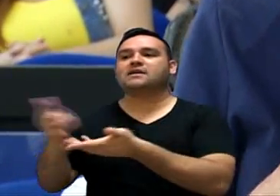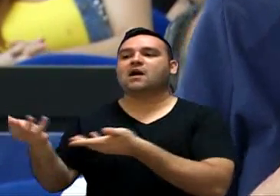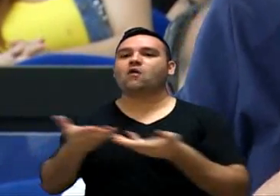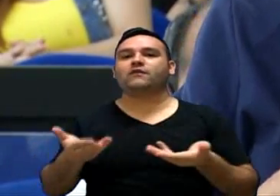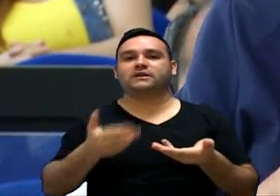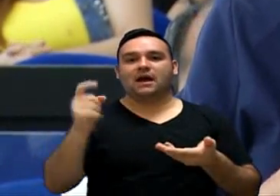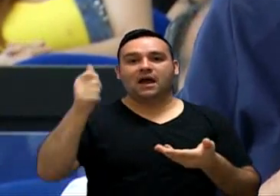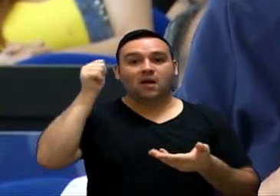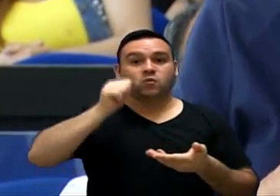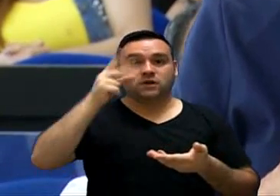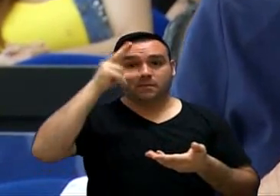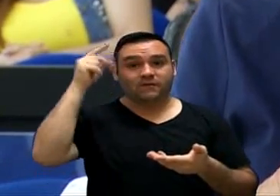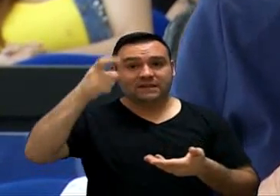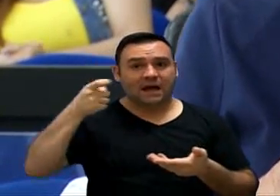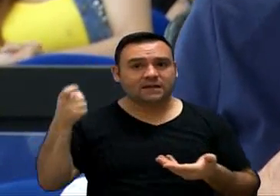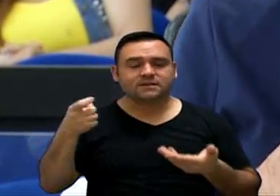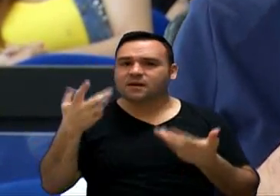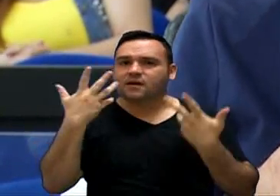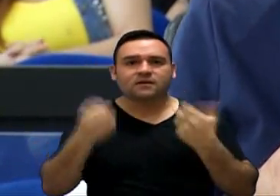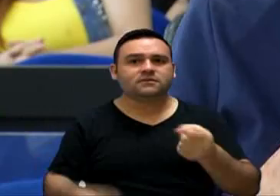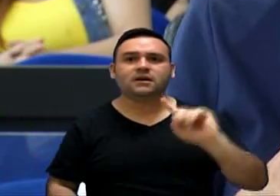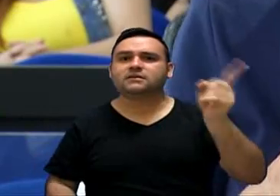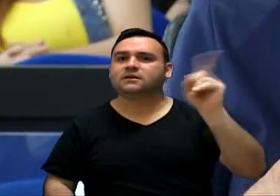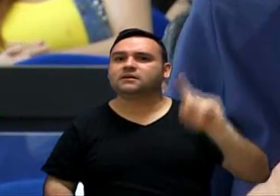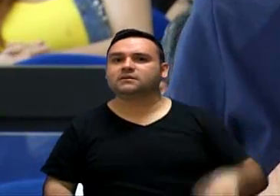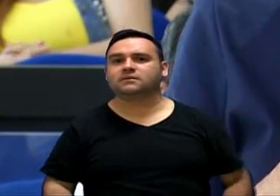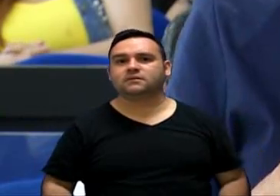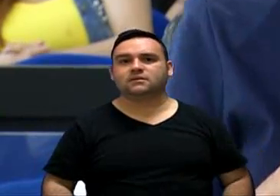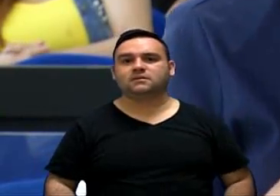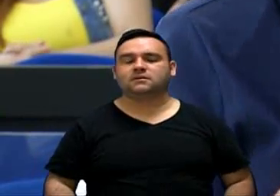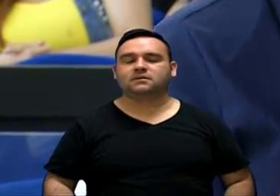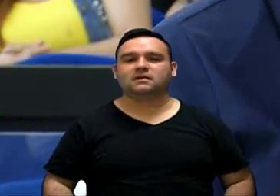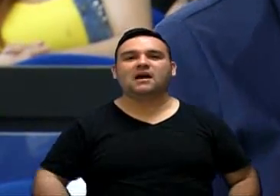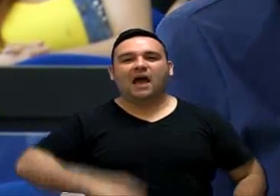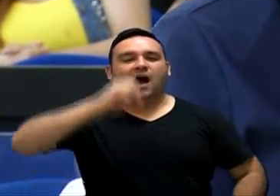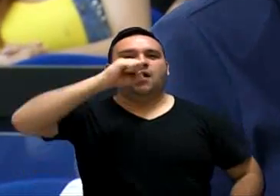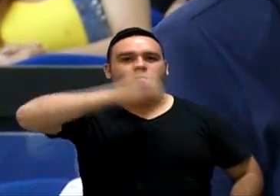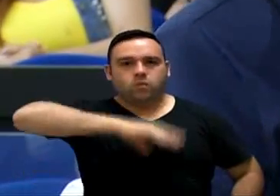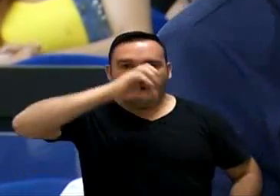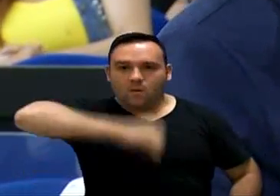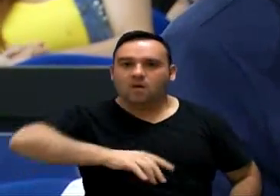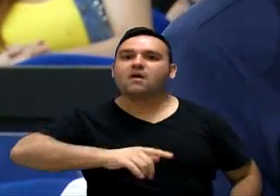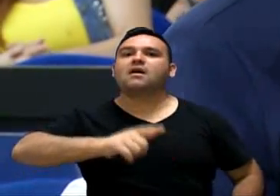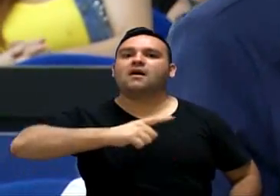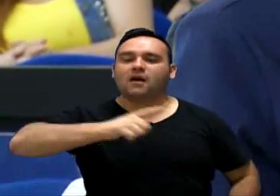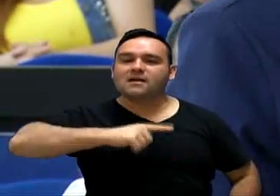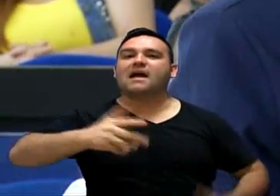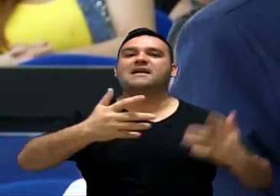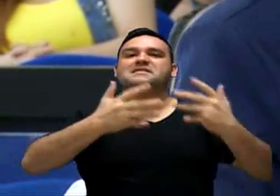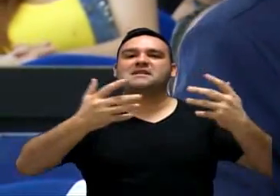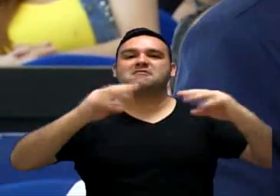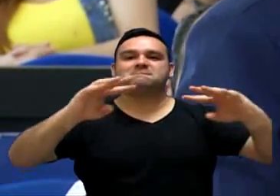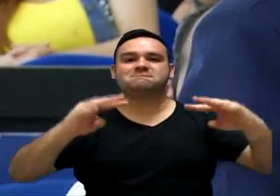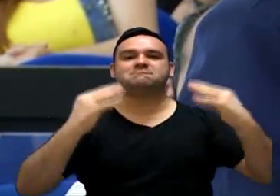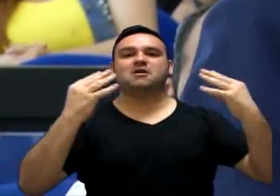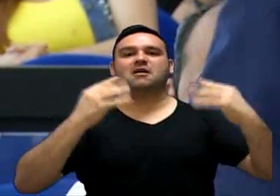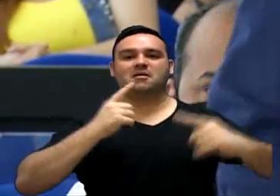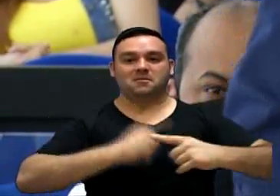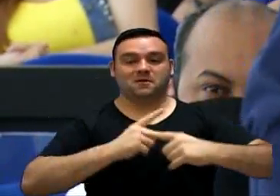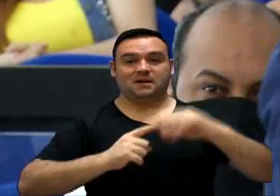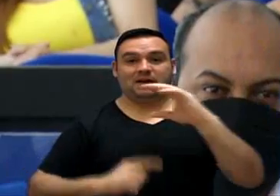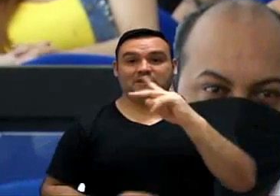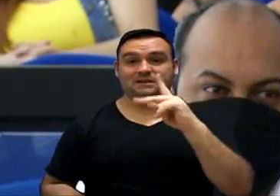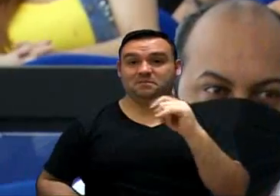a ex-prefeita? É admissível isso? Exatamente. É abuso que aparecer às custas de uma CPI